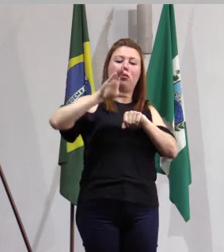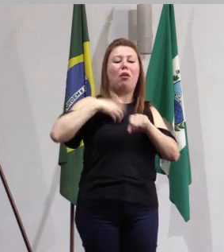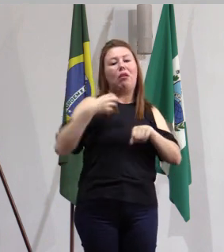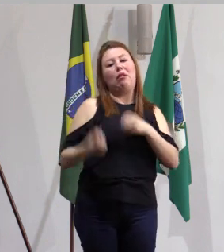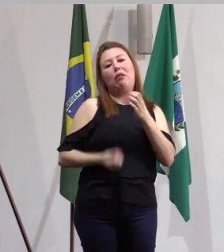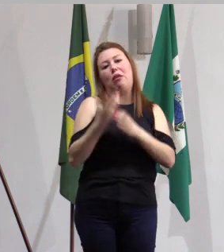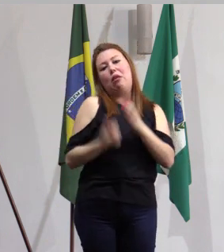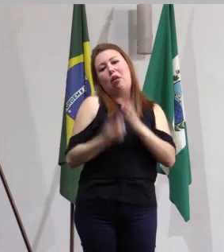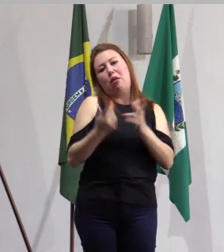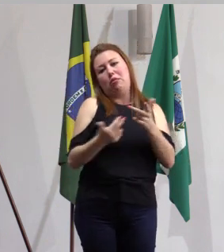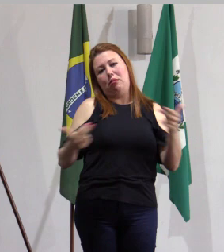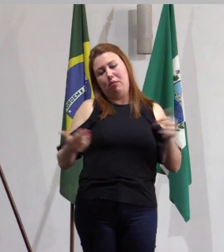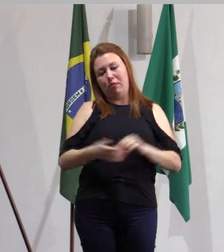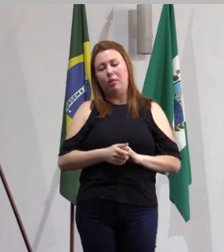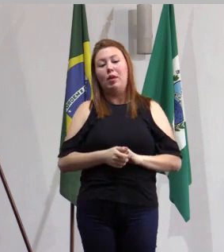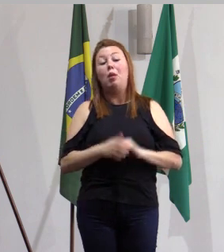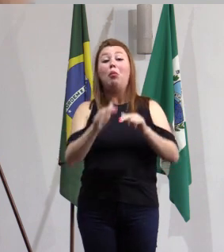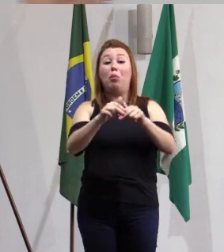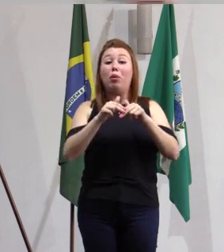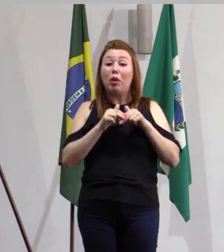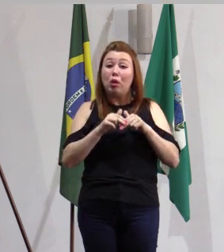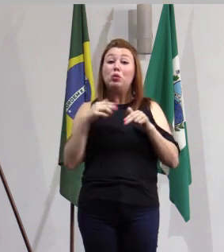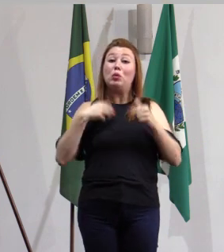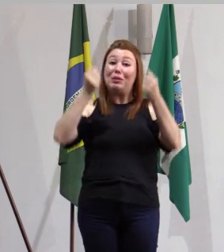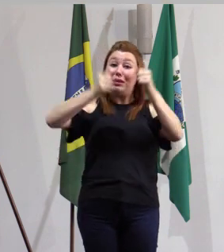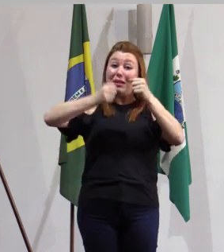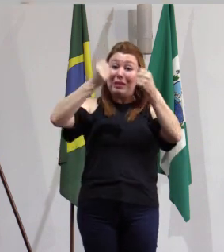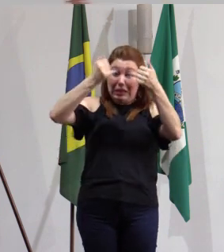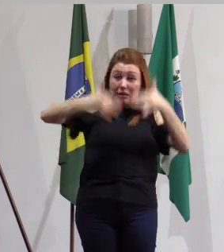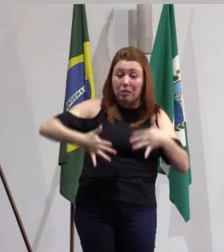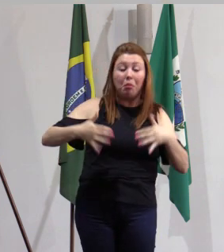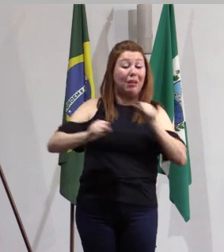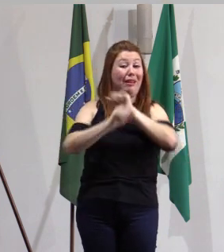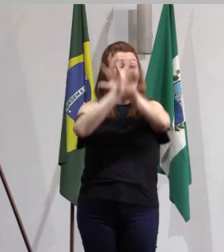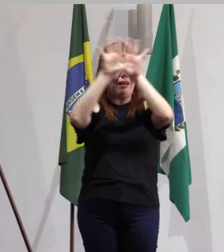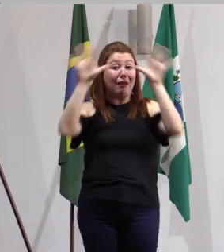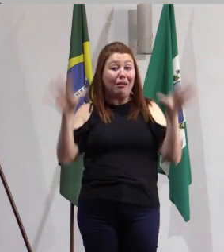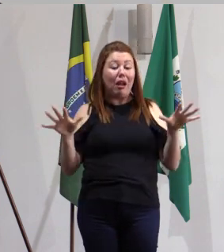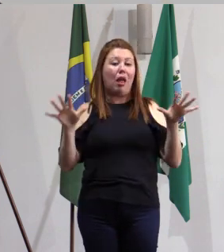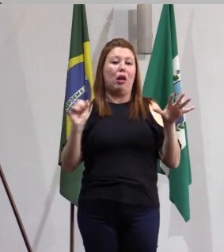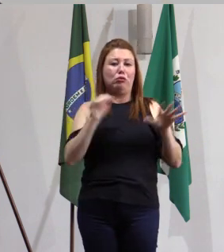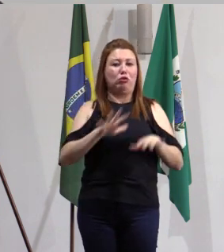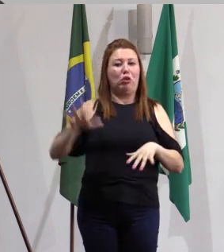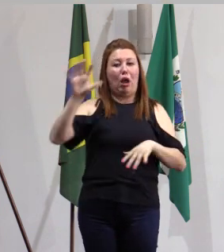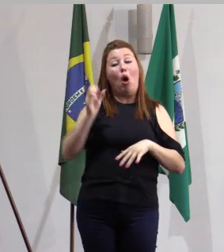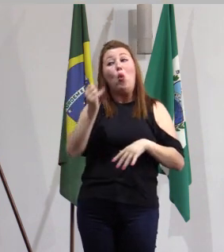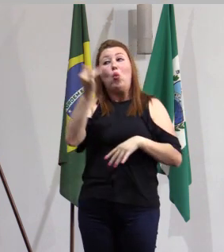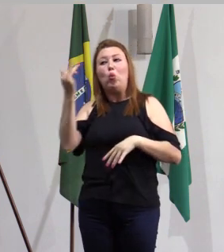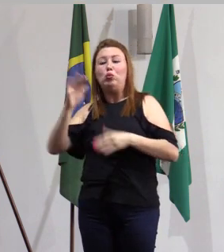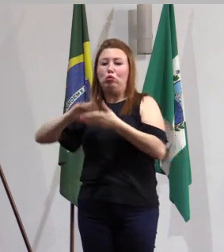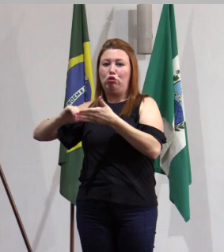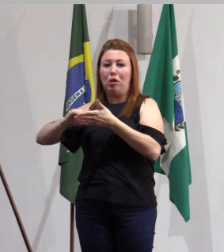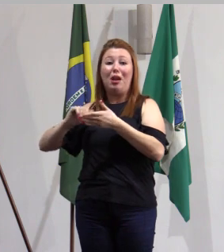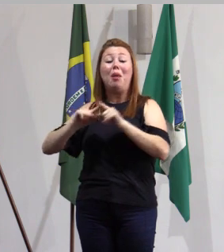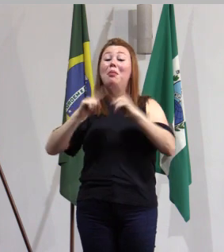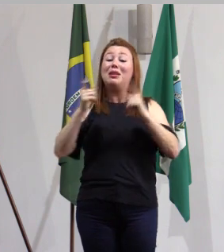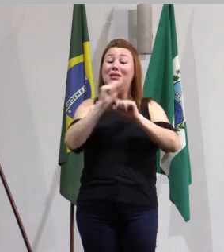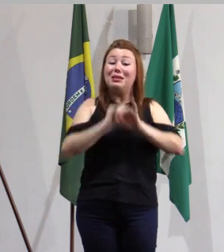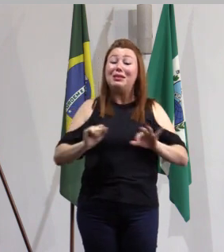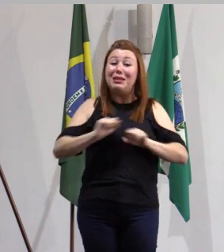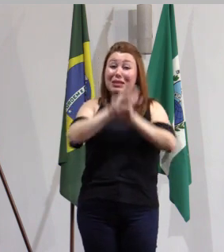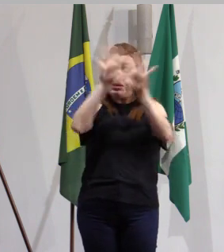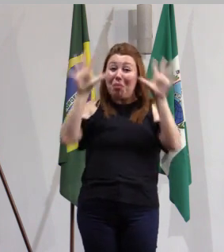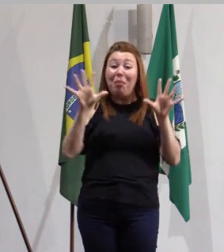Isso é que explica, em grande medida e de maneira geral, salvo algumas exceções, a diferença gritante